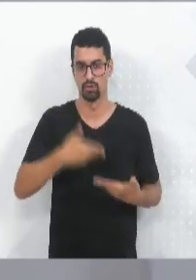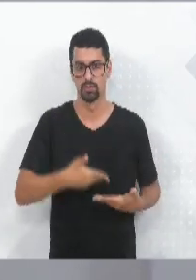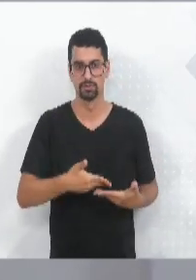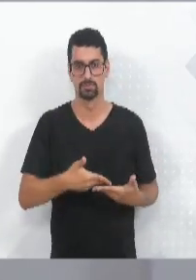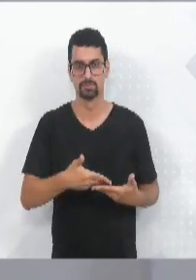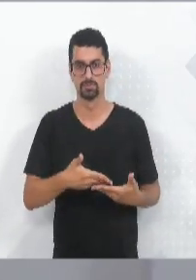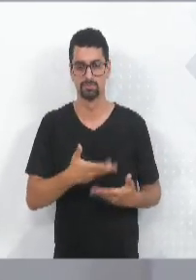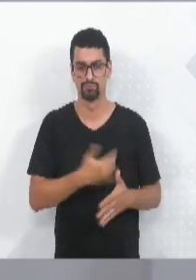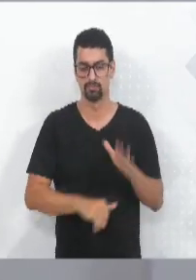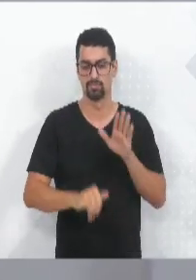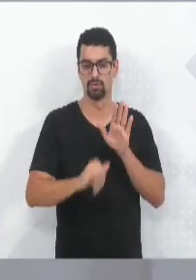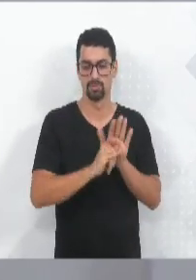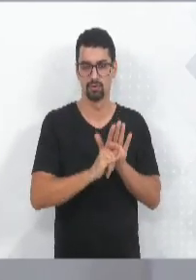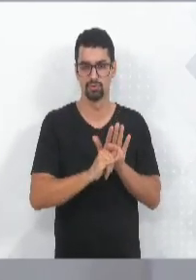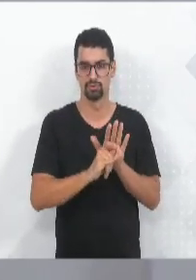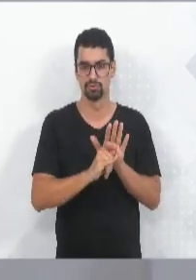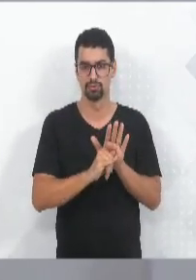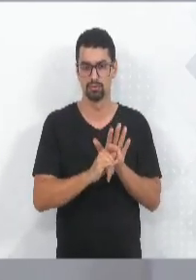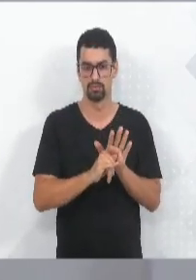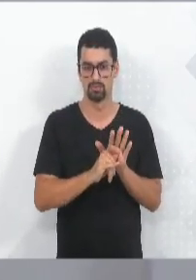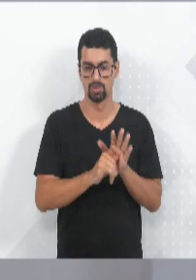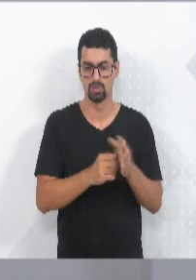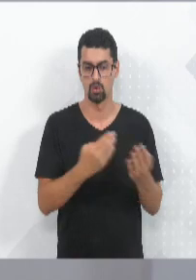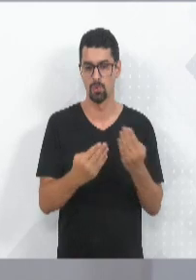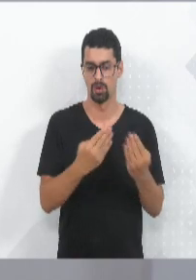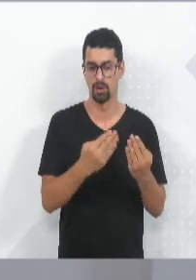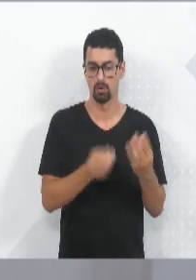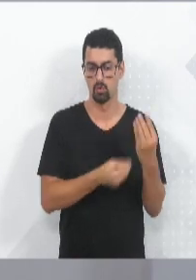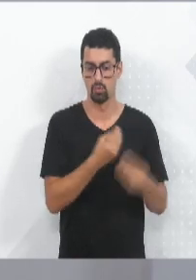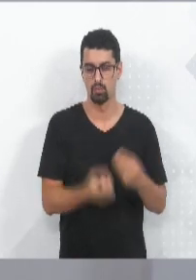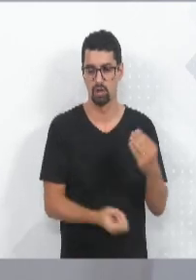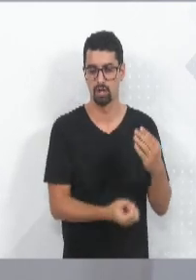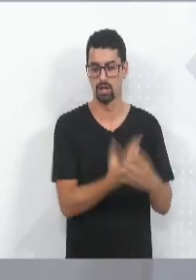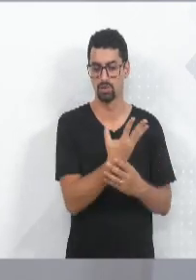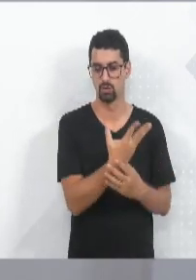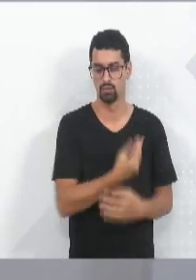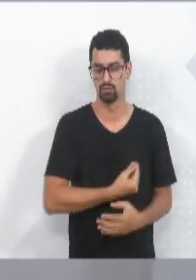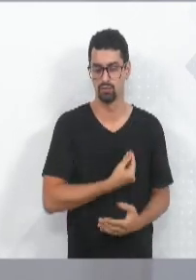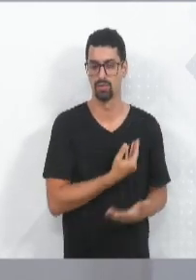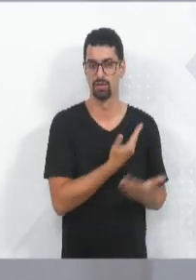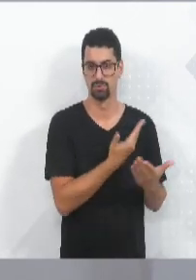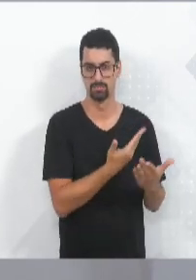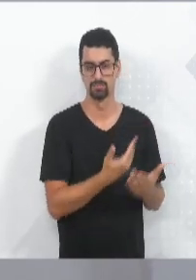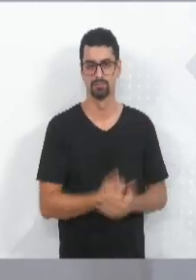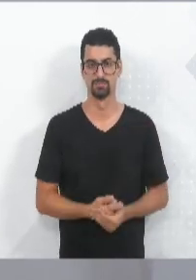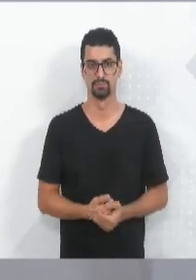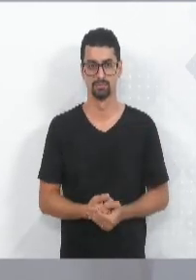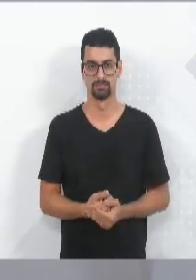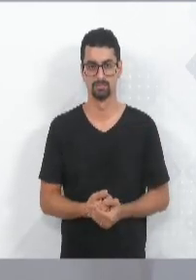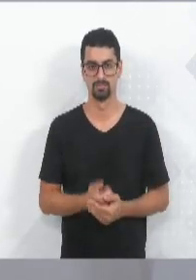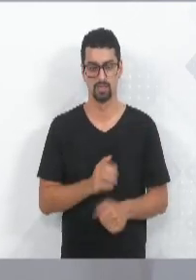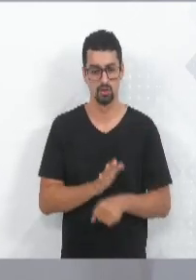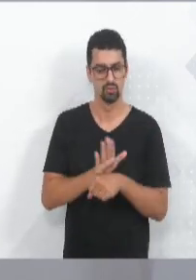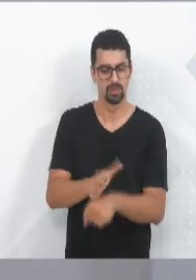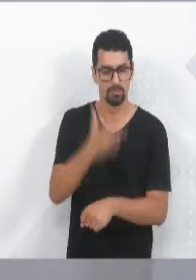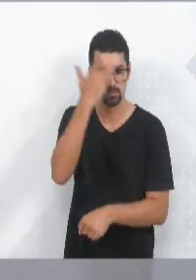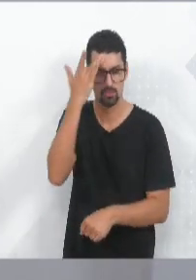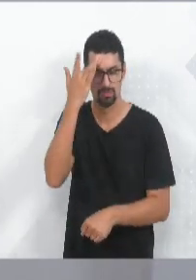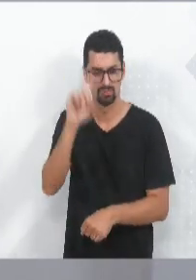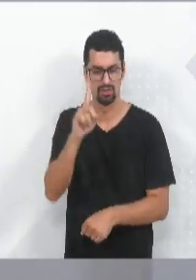identificam e assemelham ao gerador da vida que é o criador caridade não é apenas para dar esmola Os